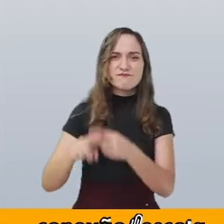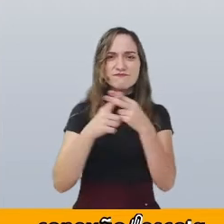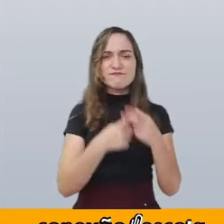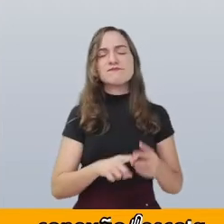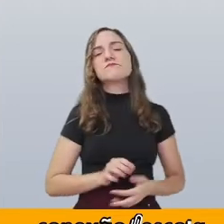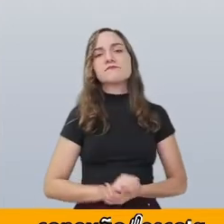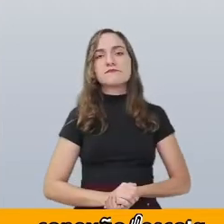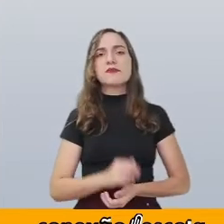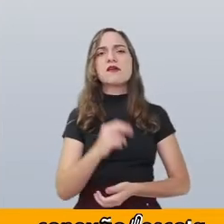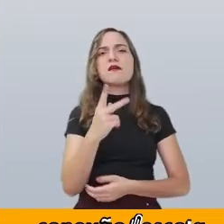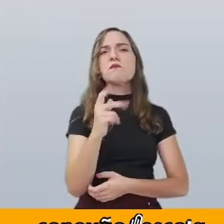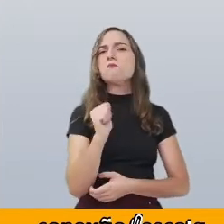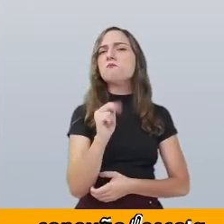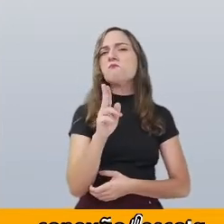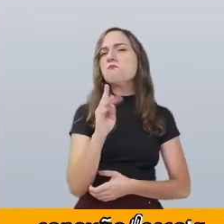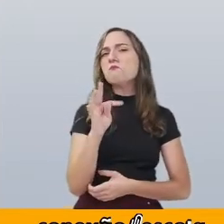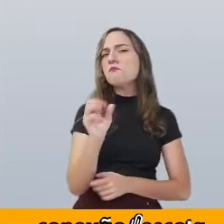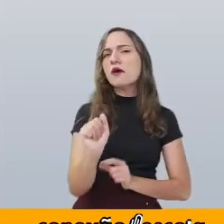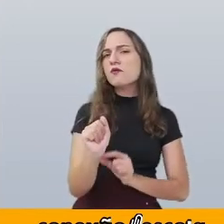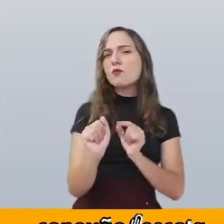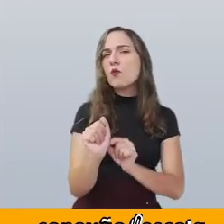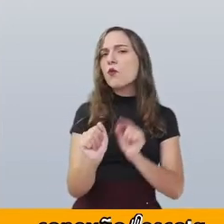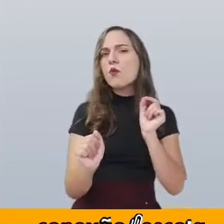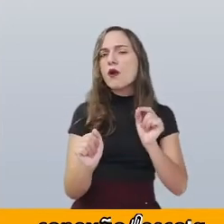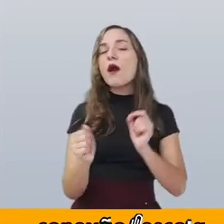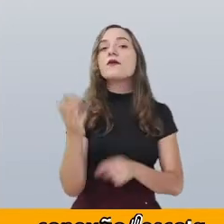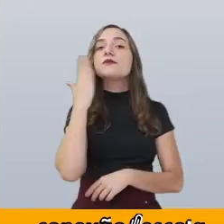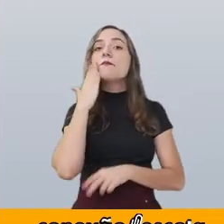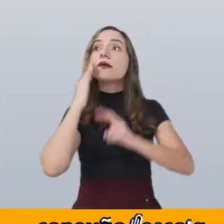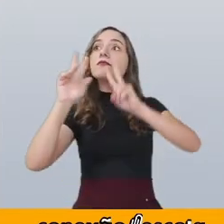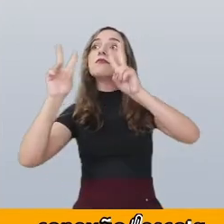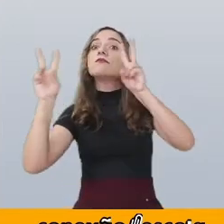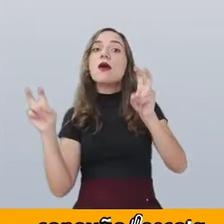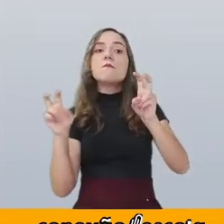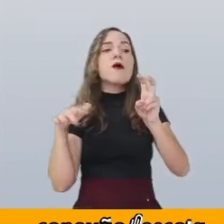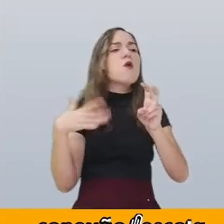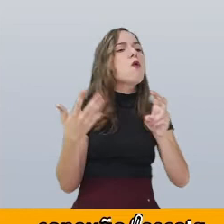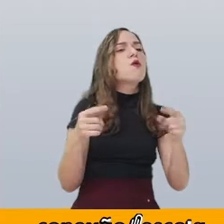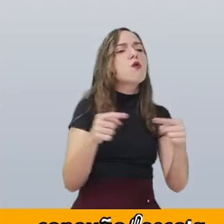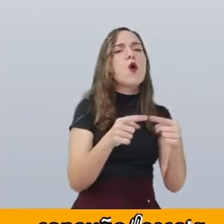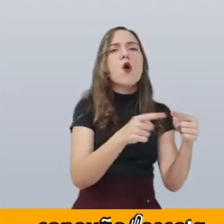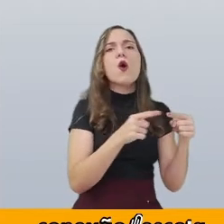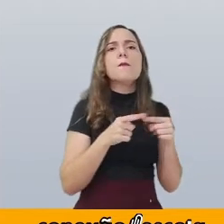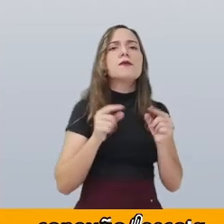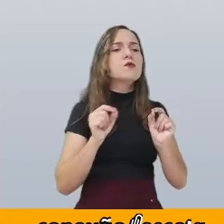Pauta é o processo de seleção do assunto.